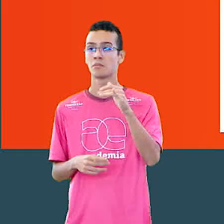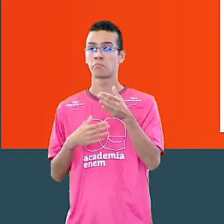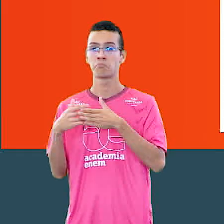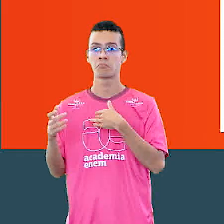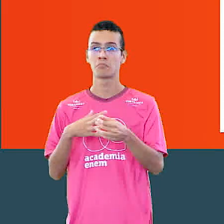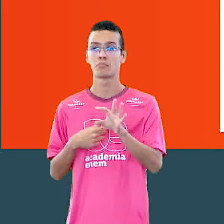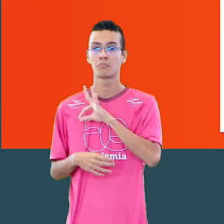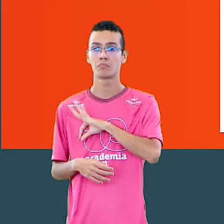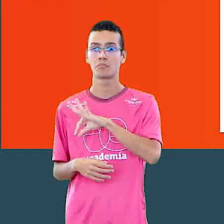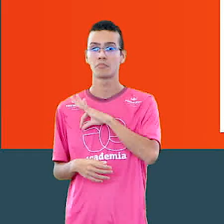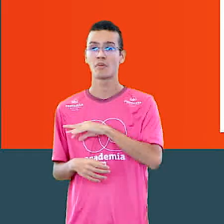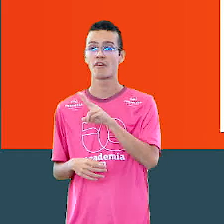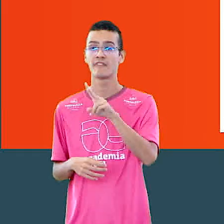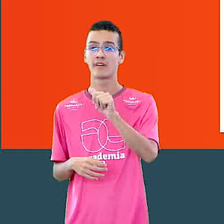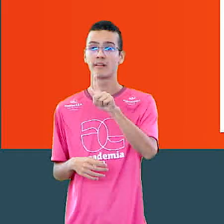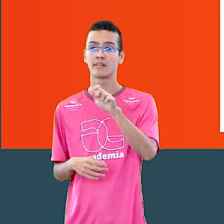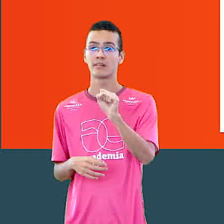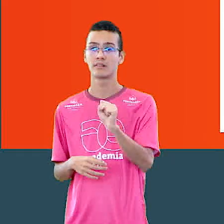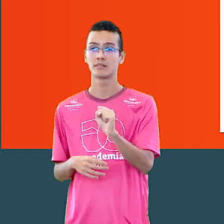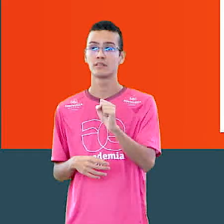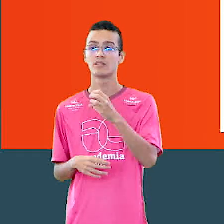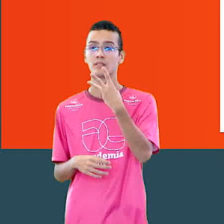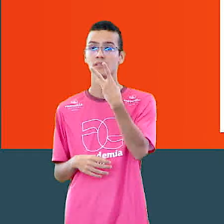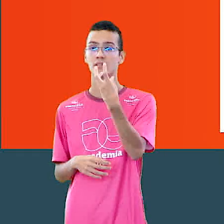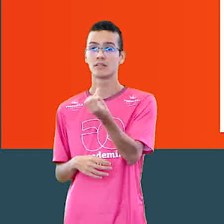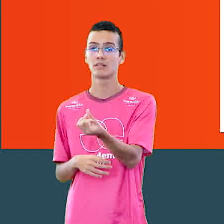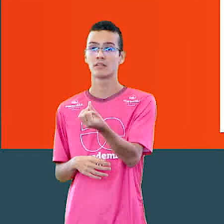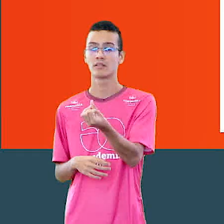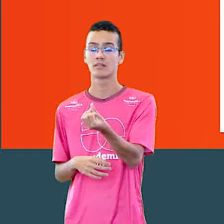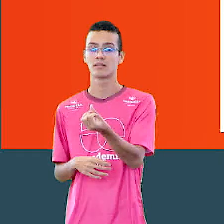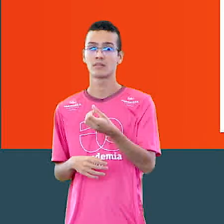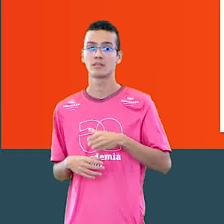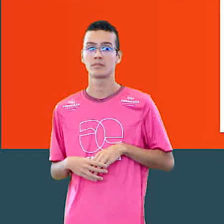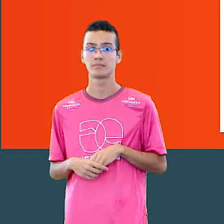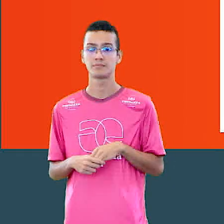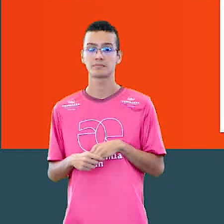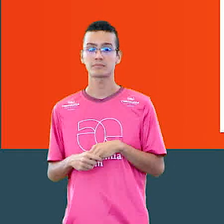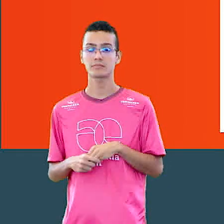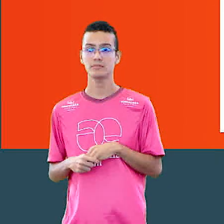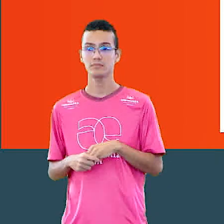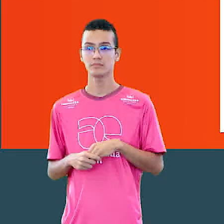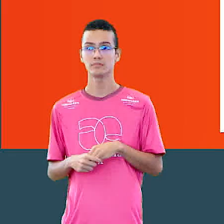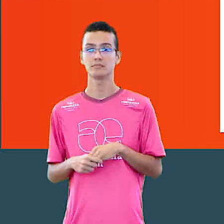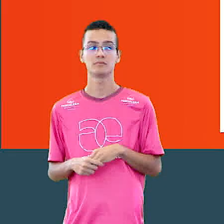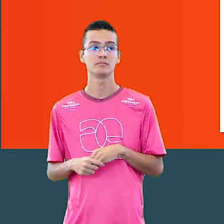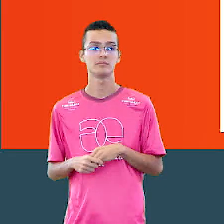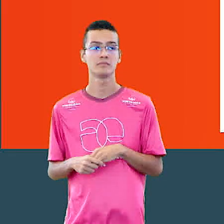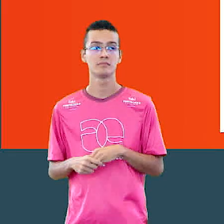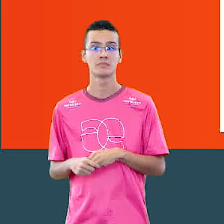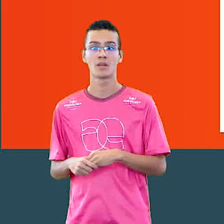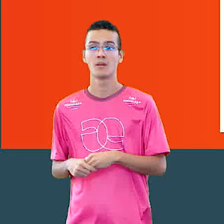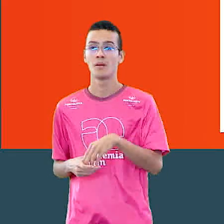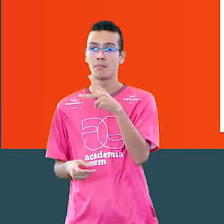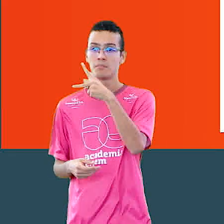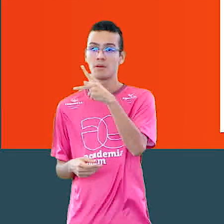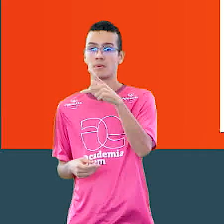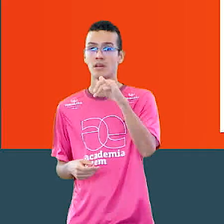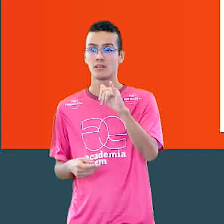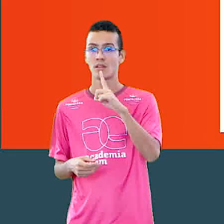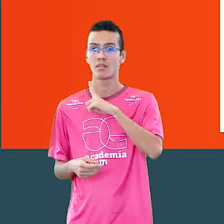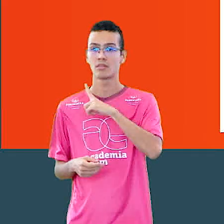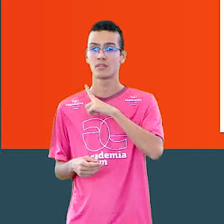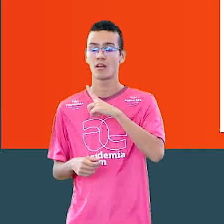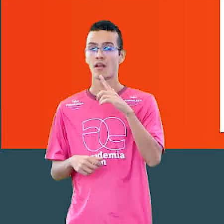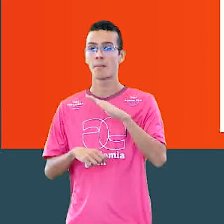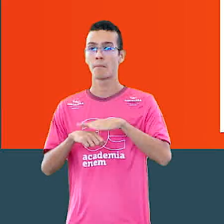foram? 36 vagas. Victor, tá vendo aí, Victor? Mais vagas para PPI do que